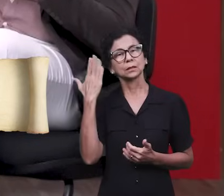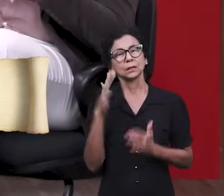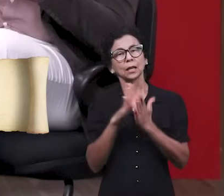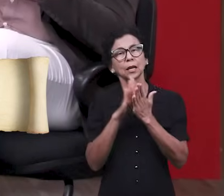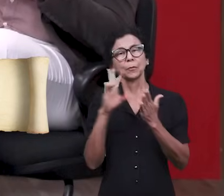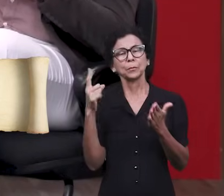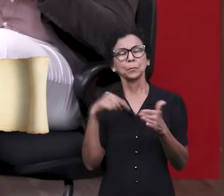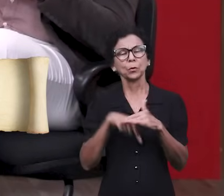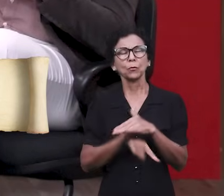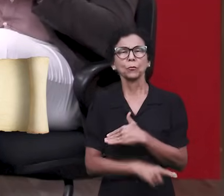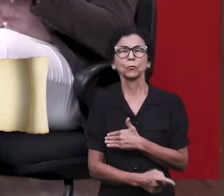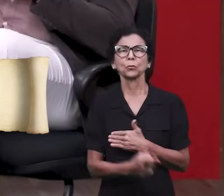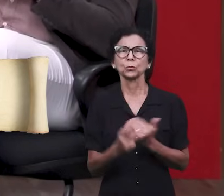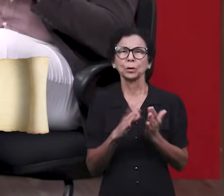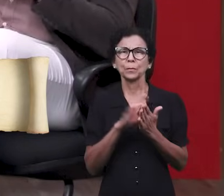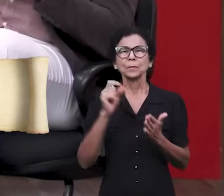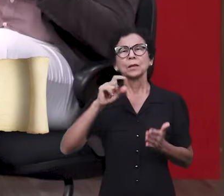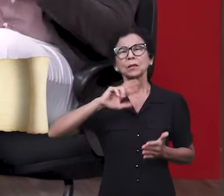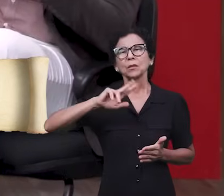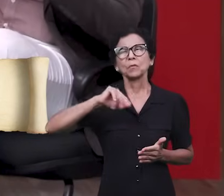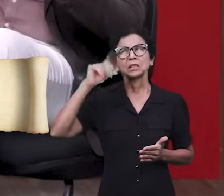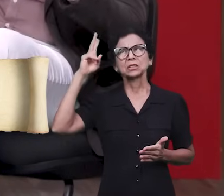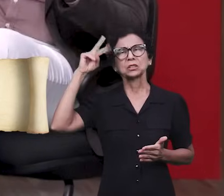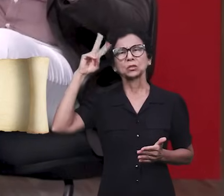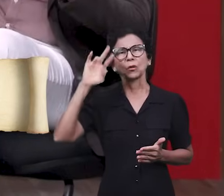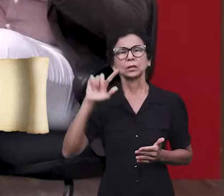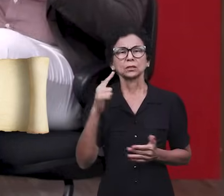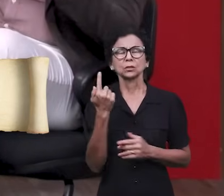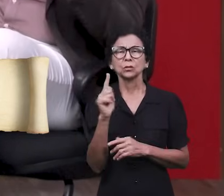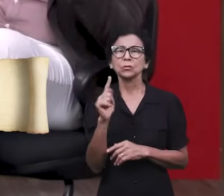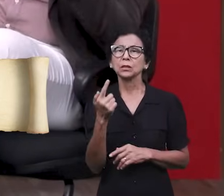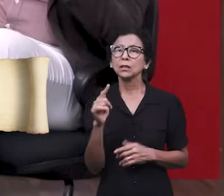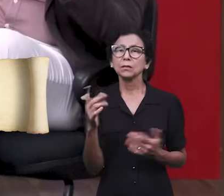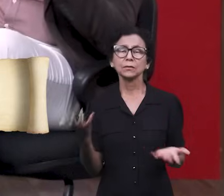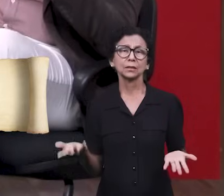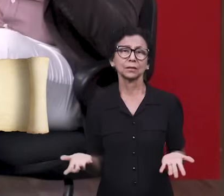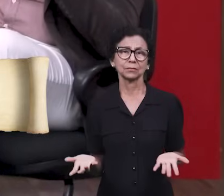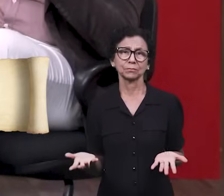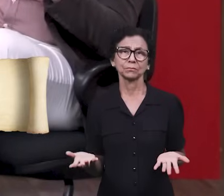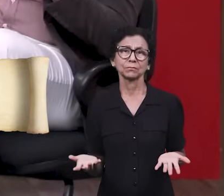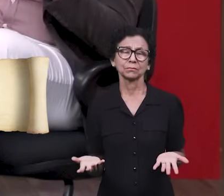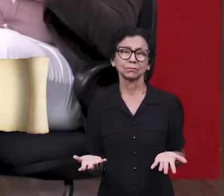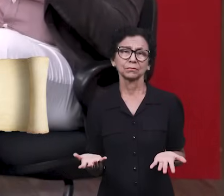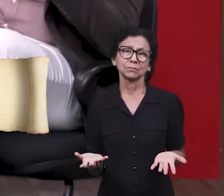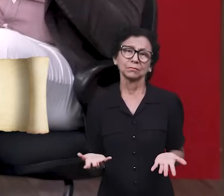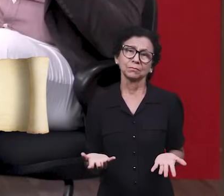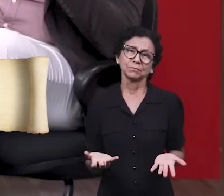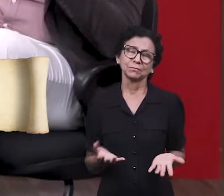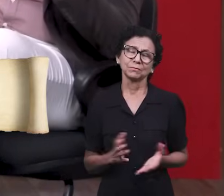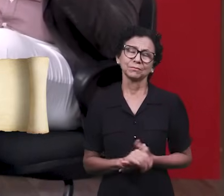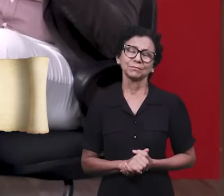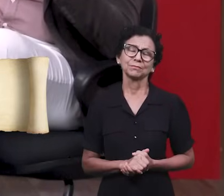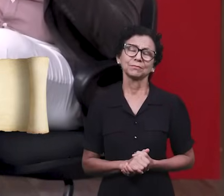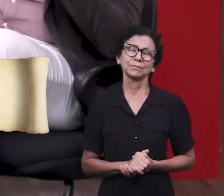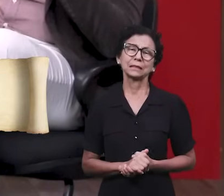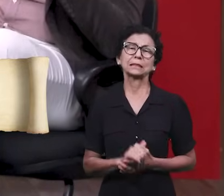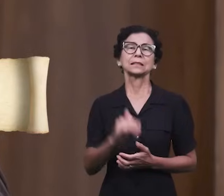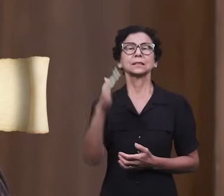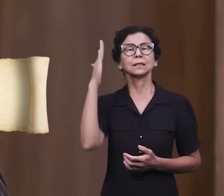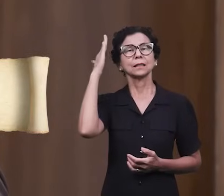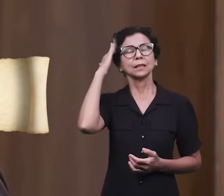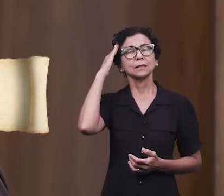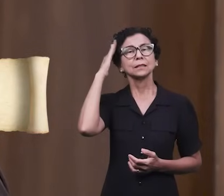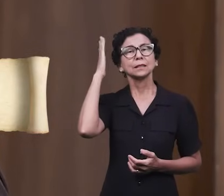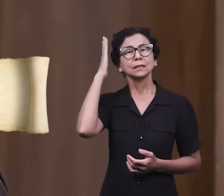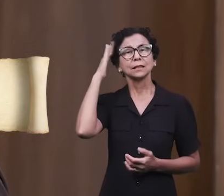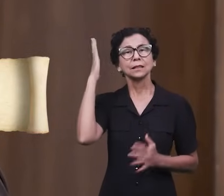ler Bíblia como uma história, uma geografia, que talvez em livros nós tivéssemos, mas entender que a